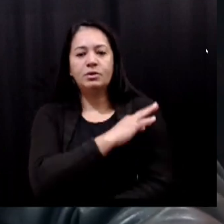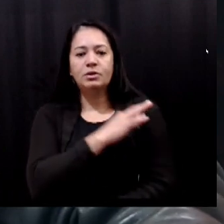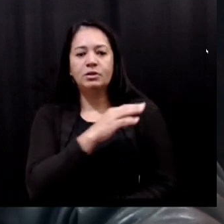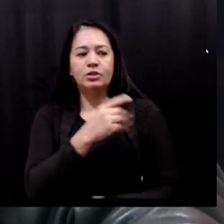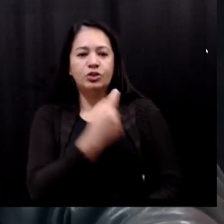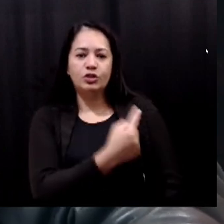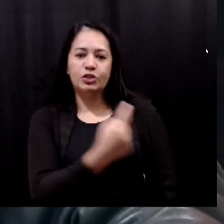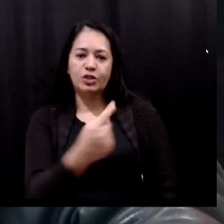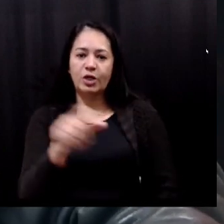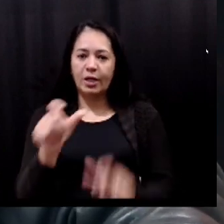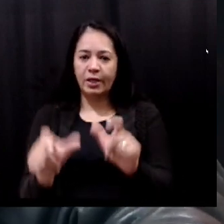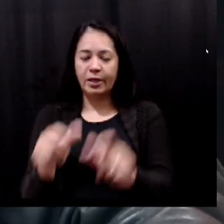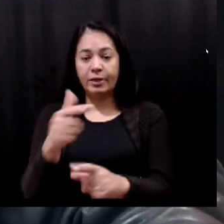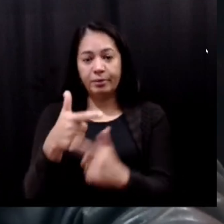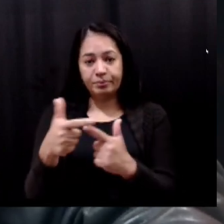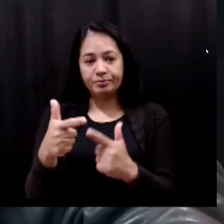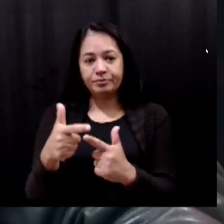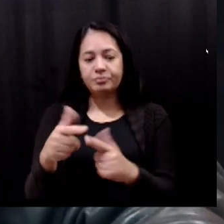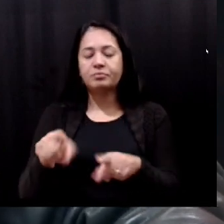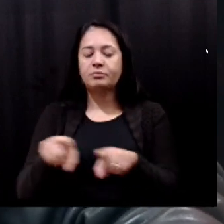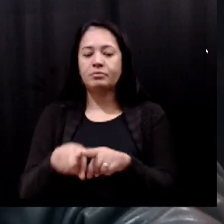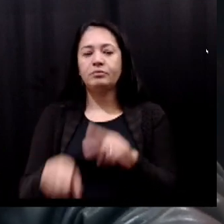né? Também ter